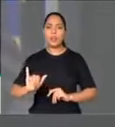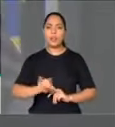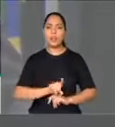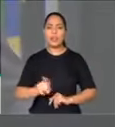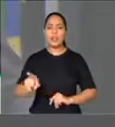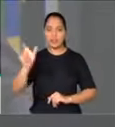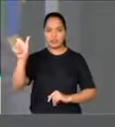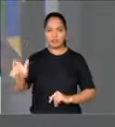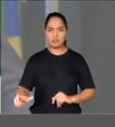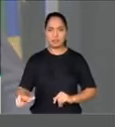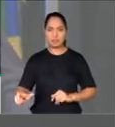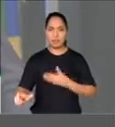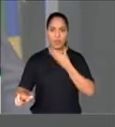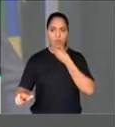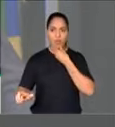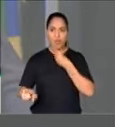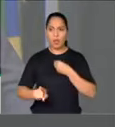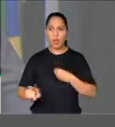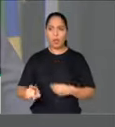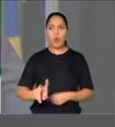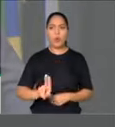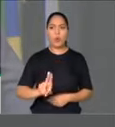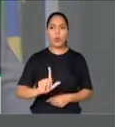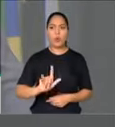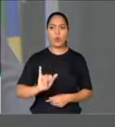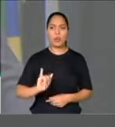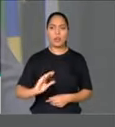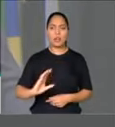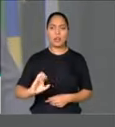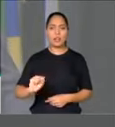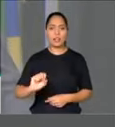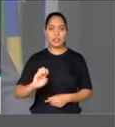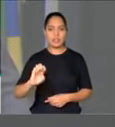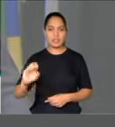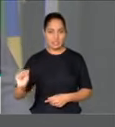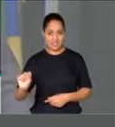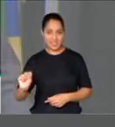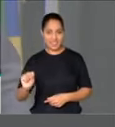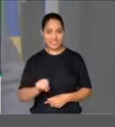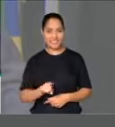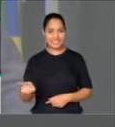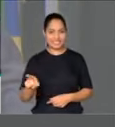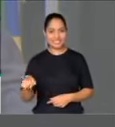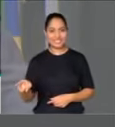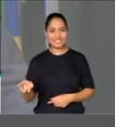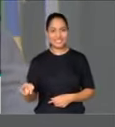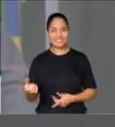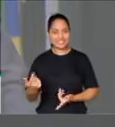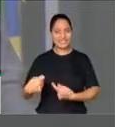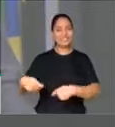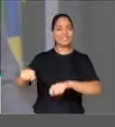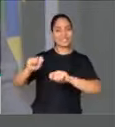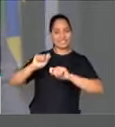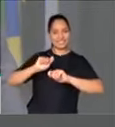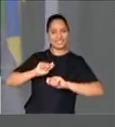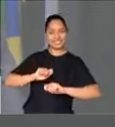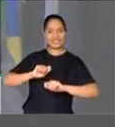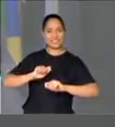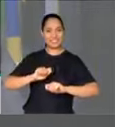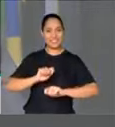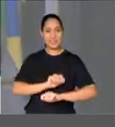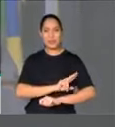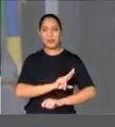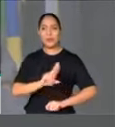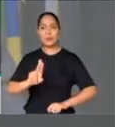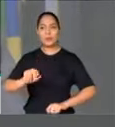amigo Uli, Ulisses Guimarães, que nos dá o nome a